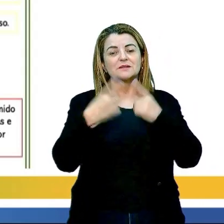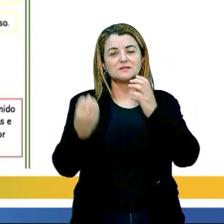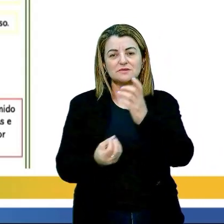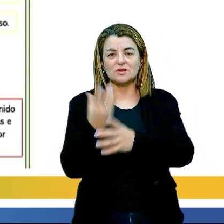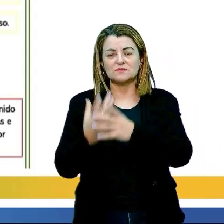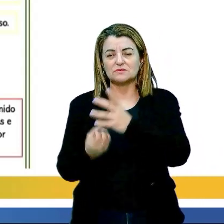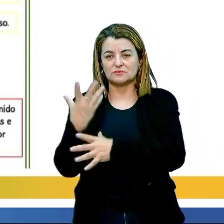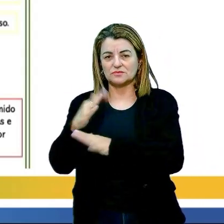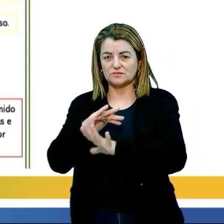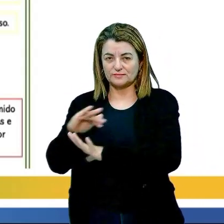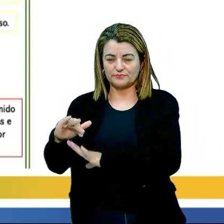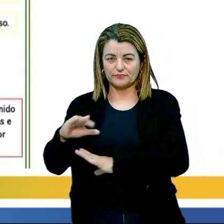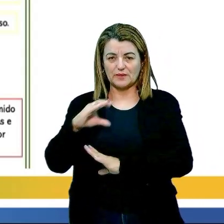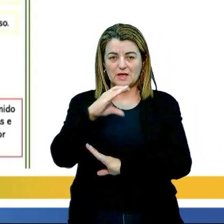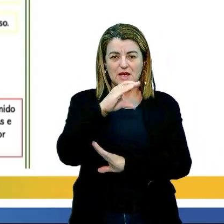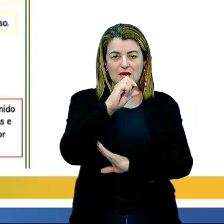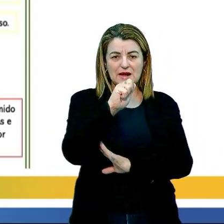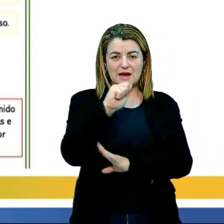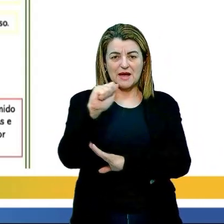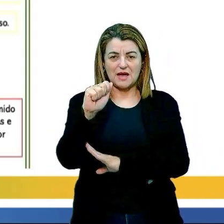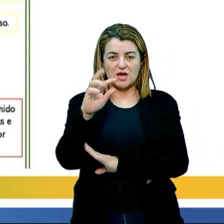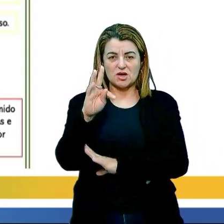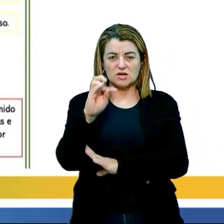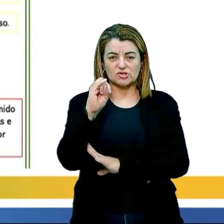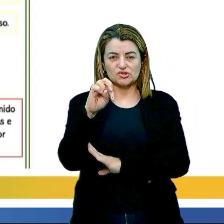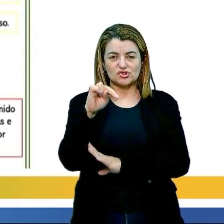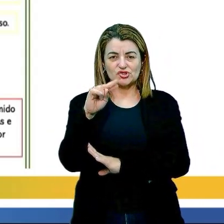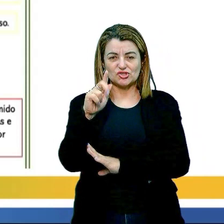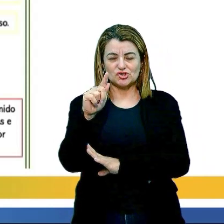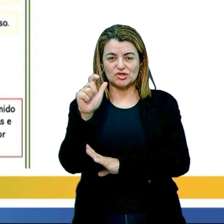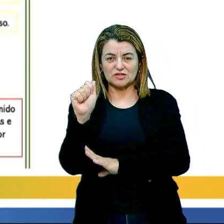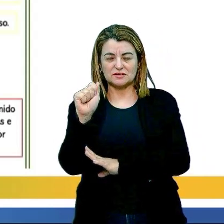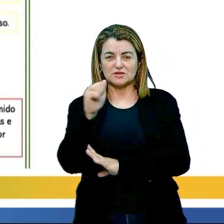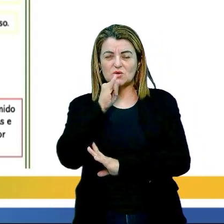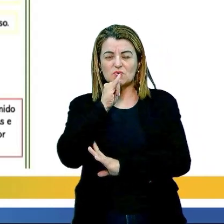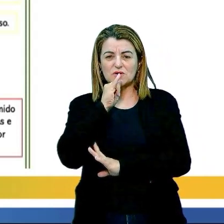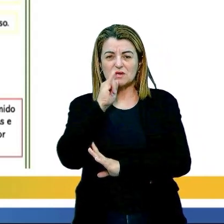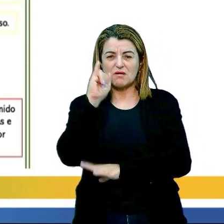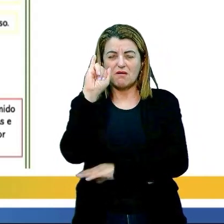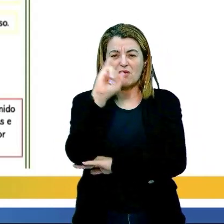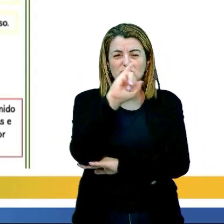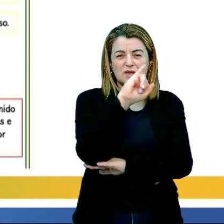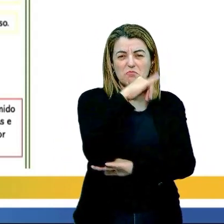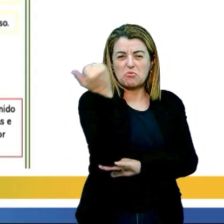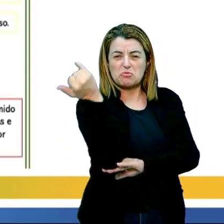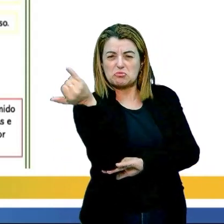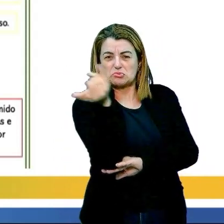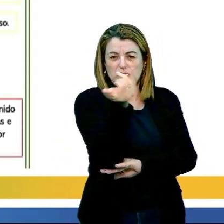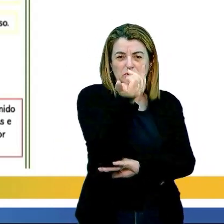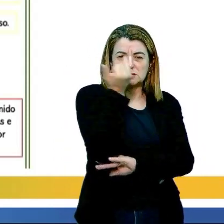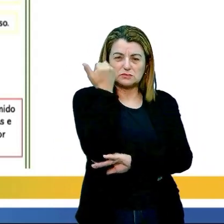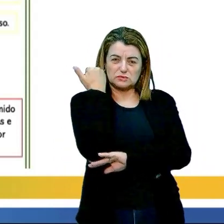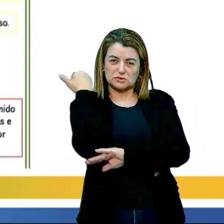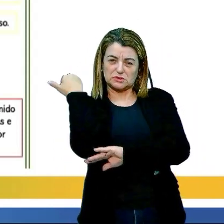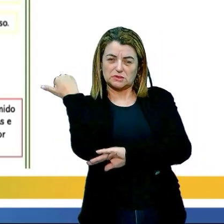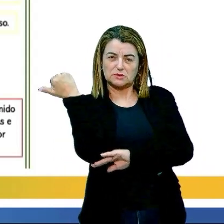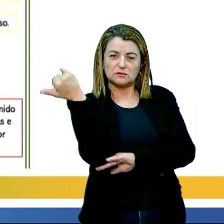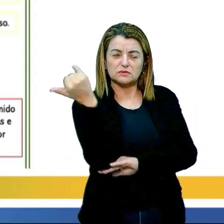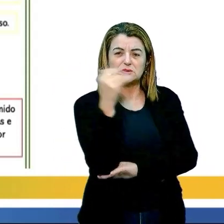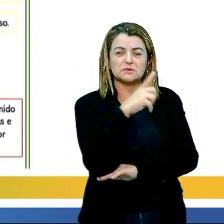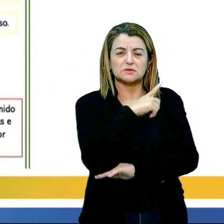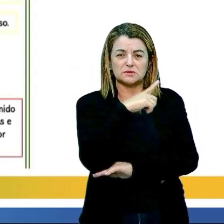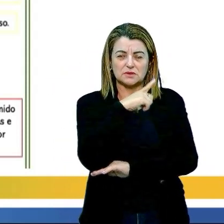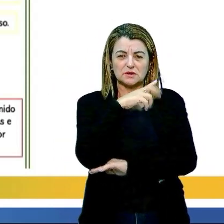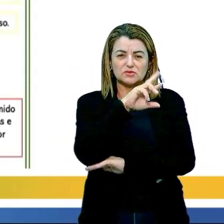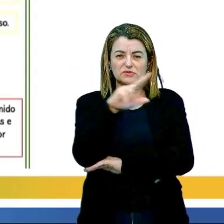onde existe os matos retorcidos, os arbustos retorcidos.